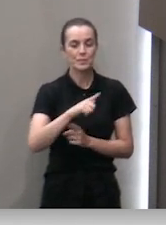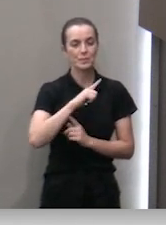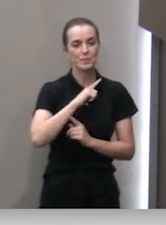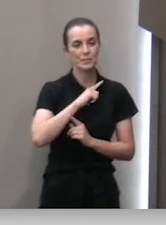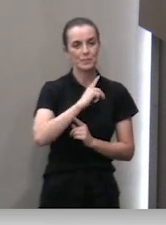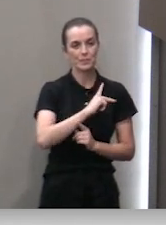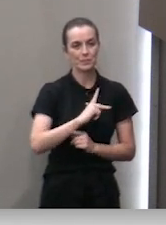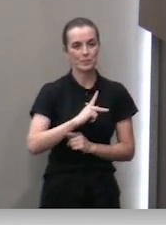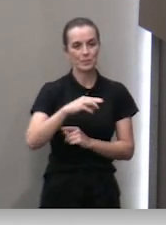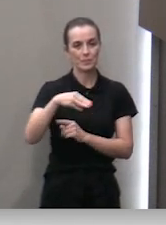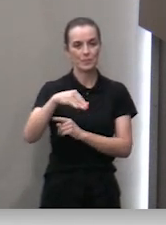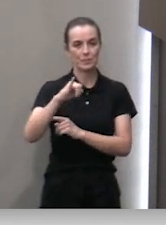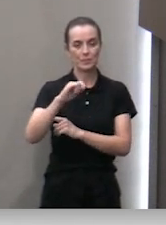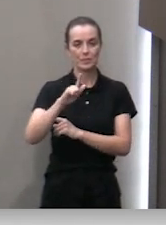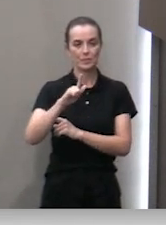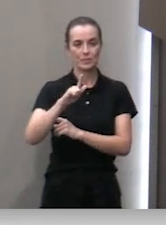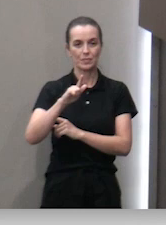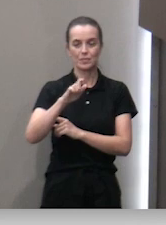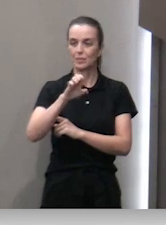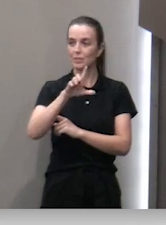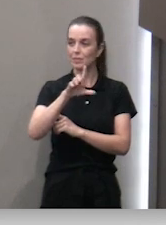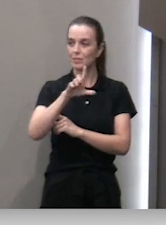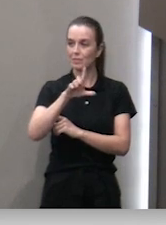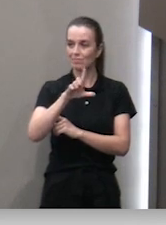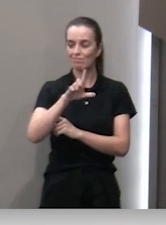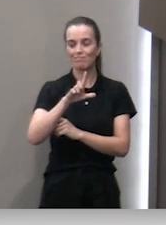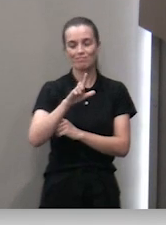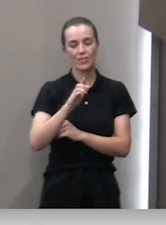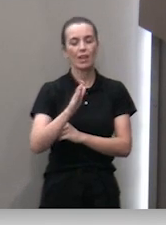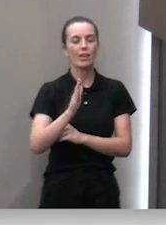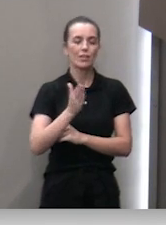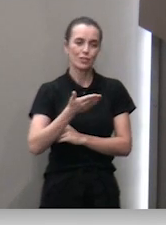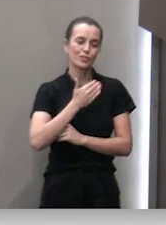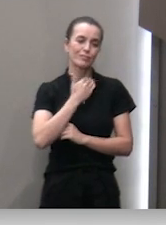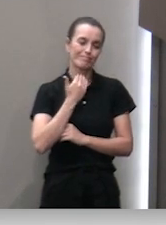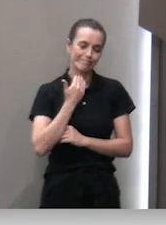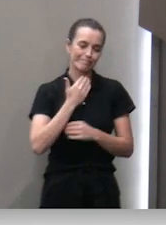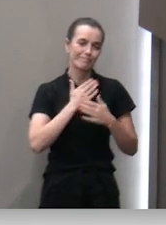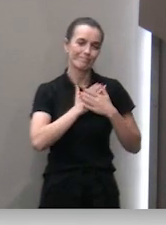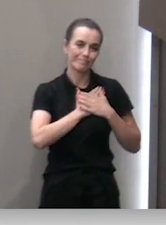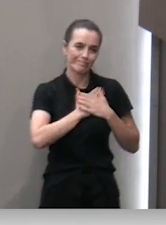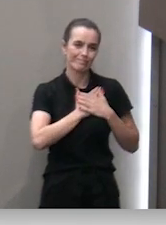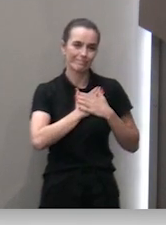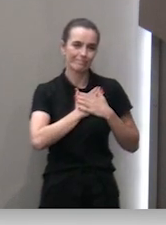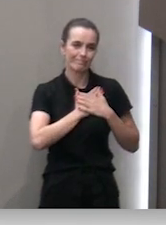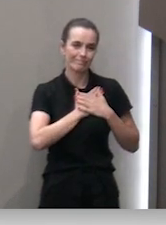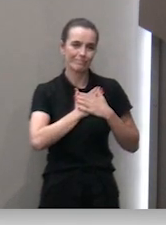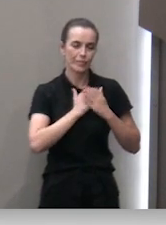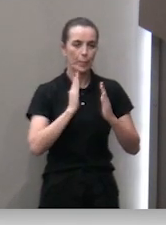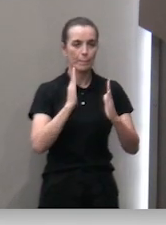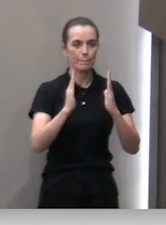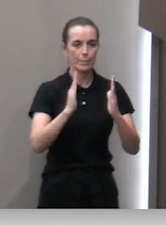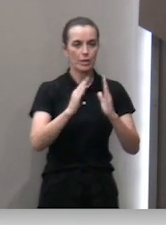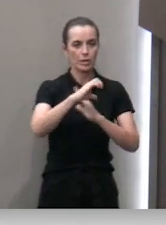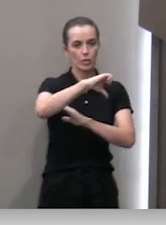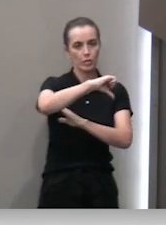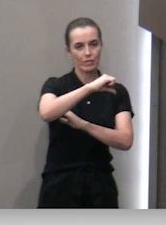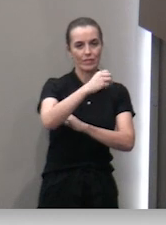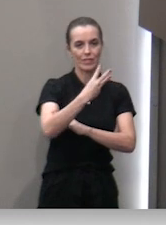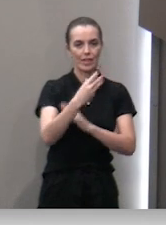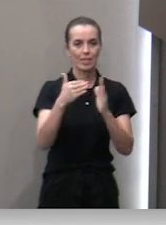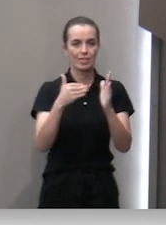tivemos o Miguel Teixeira. Ele não se... In memoriam, né? Que ele ficou no período de 93